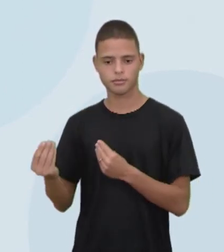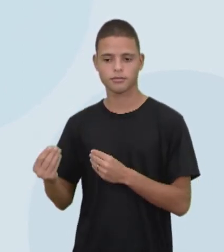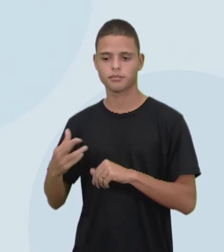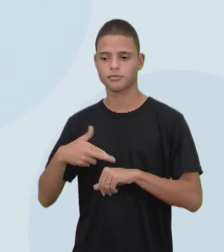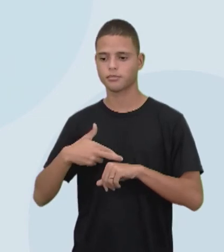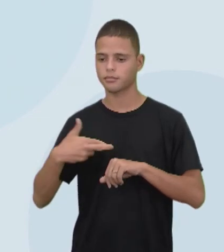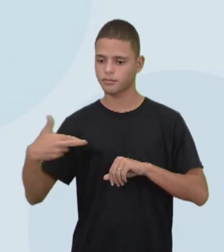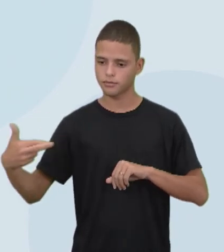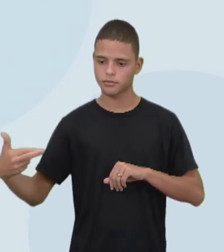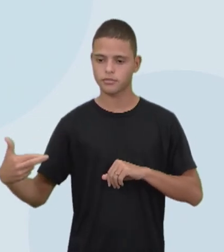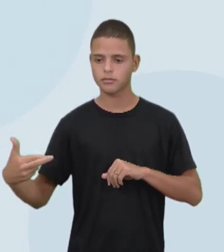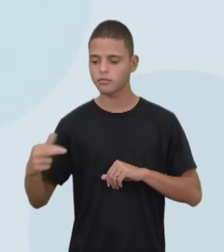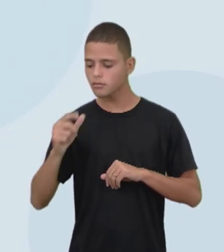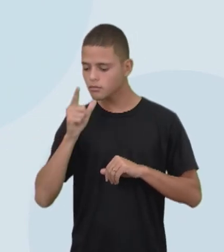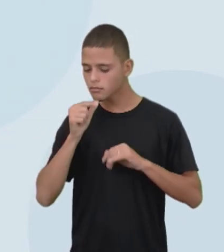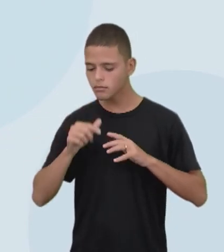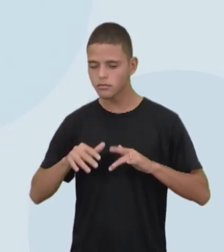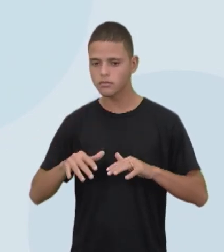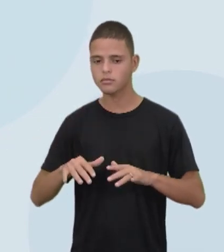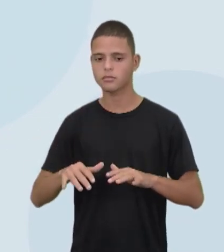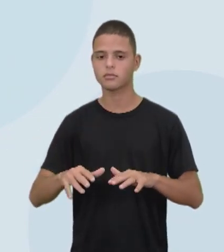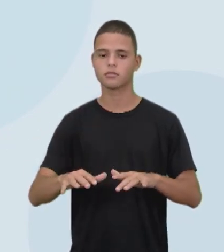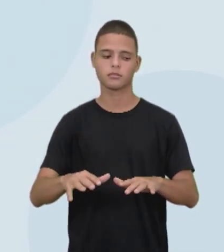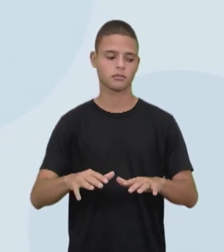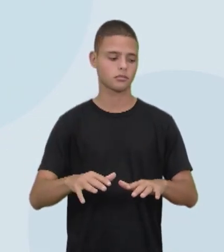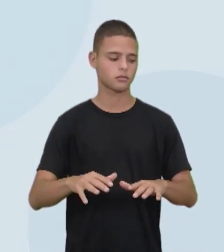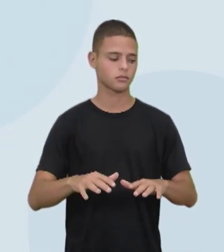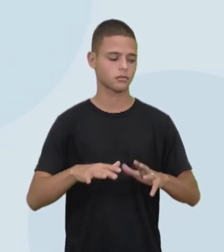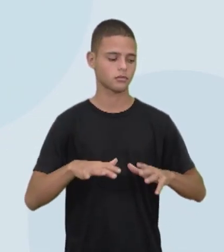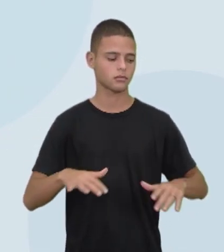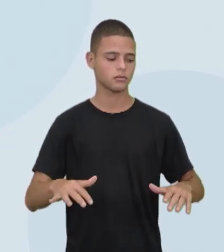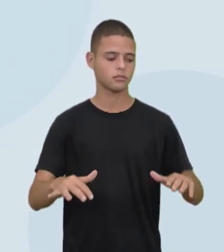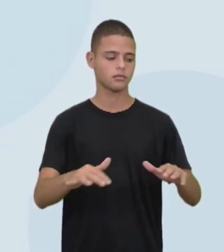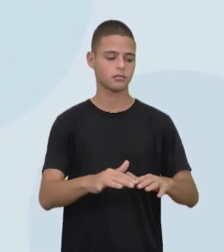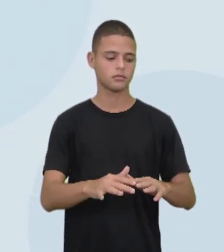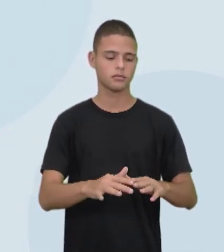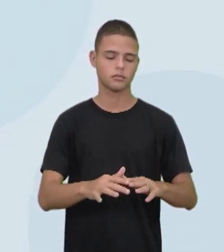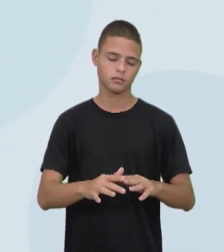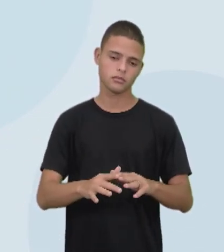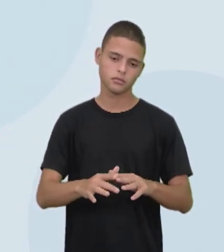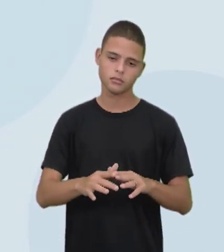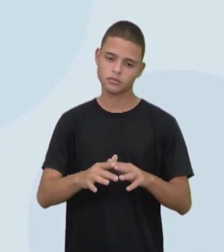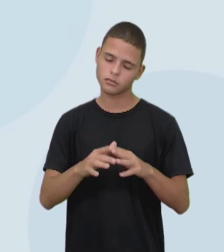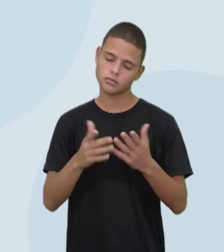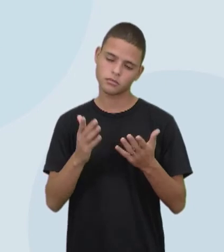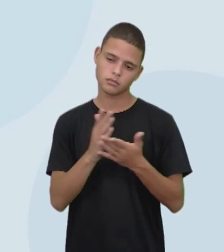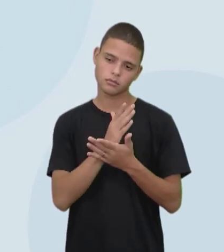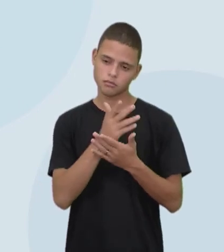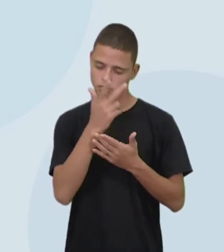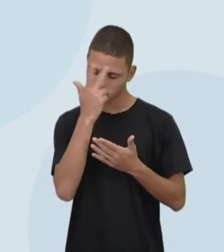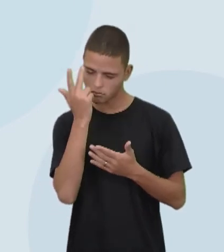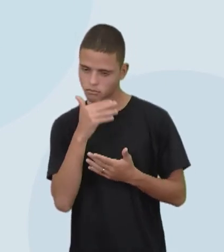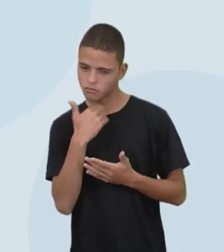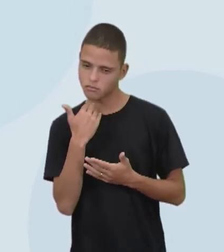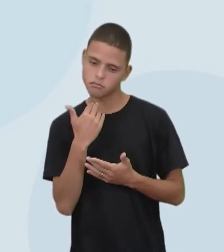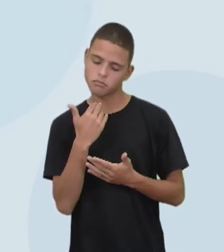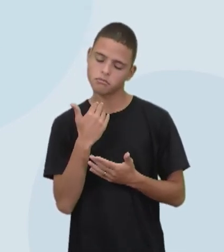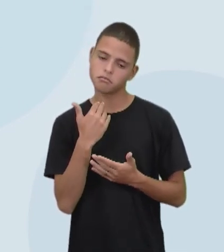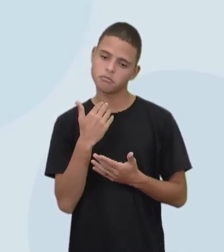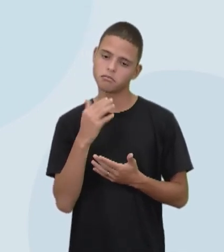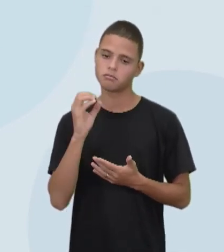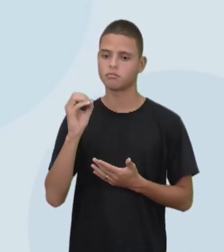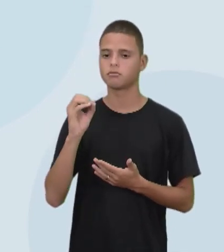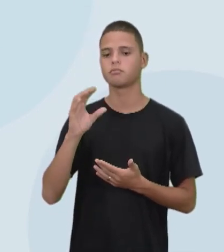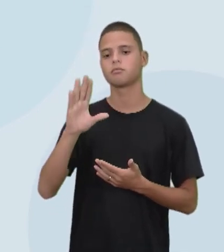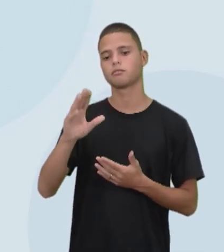radiação na água, que depois acabou vazando para o mar. Embora ninguém tenha morrido diretamente por essa radiação, 300 mil